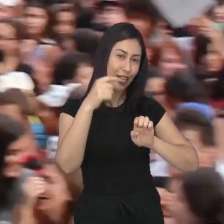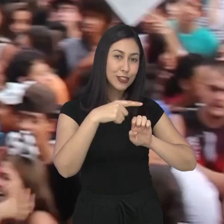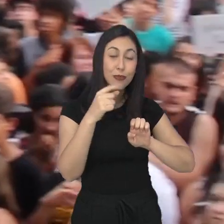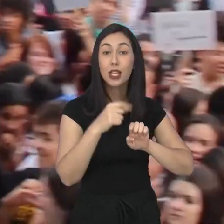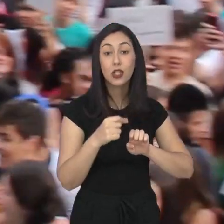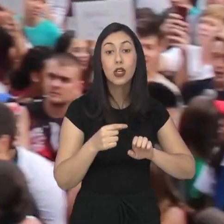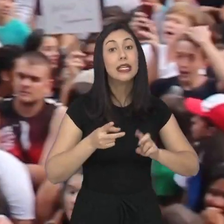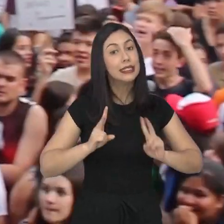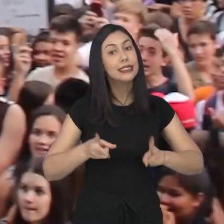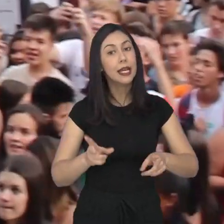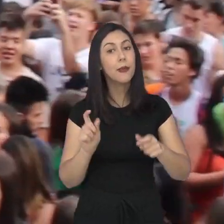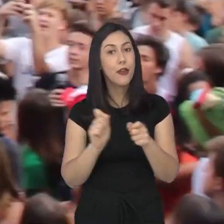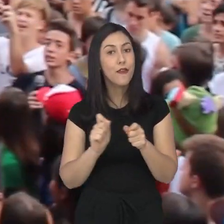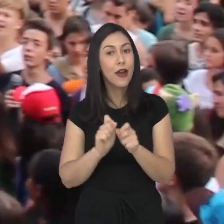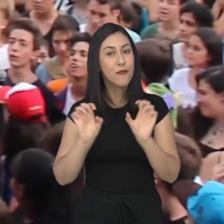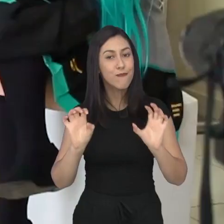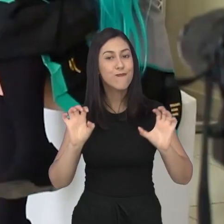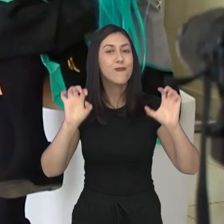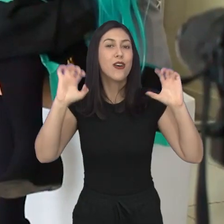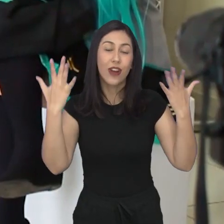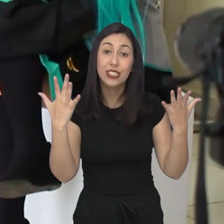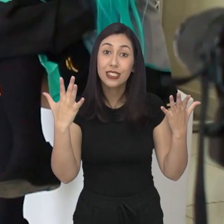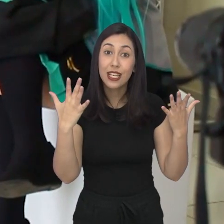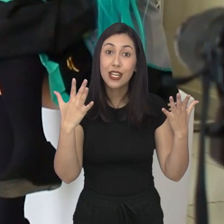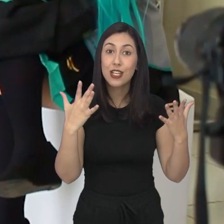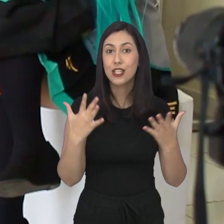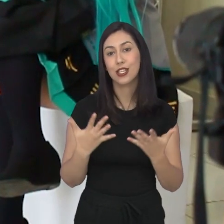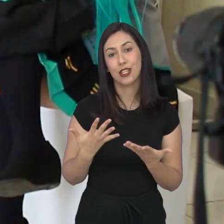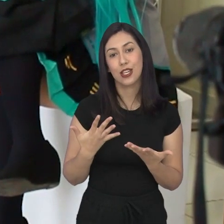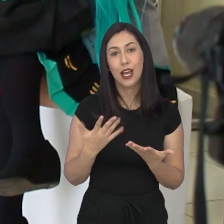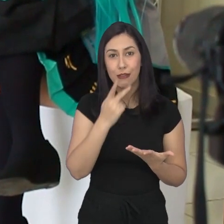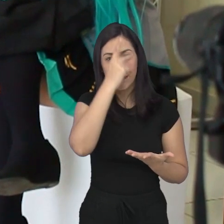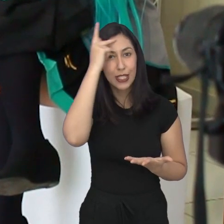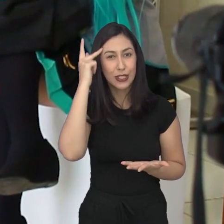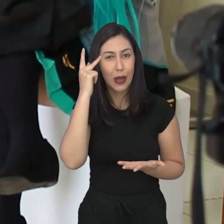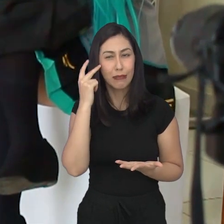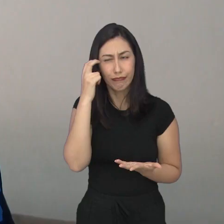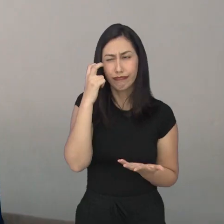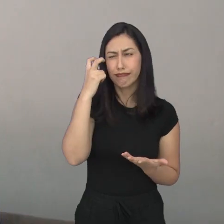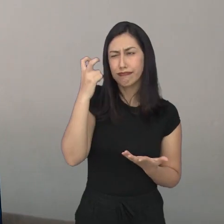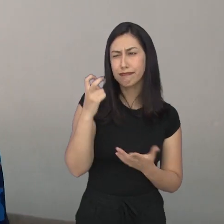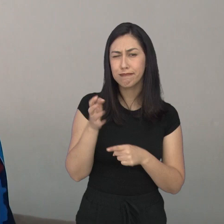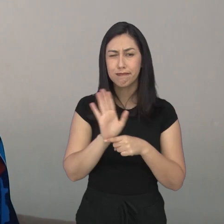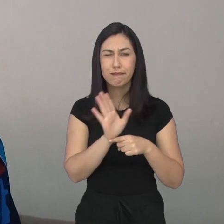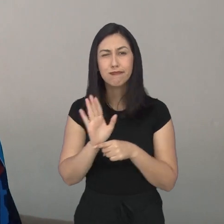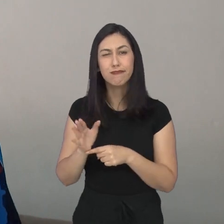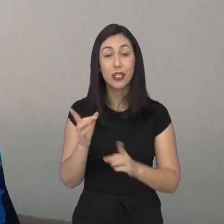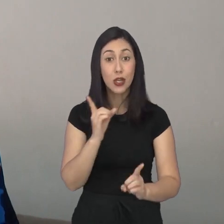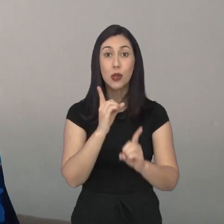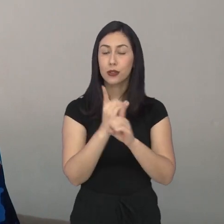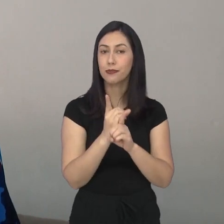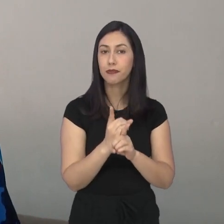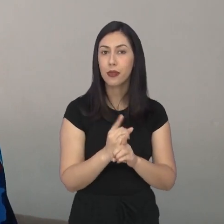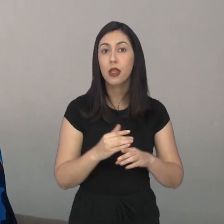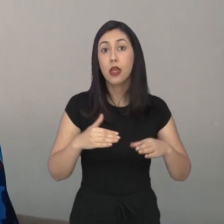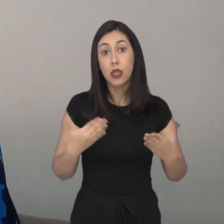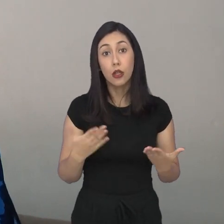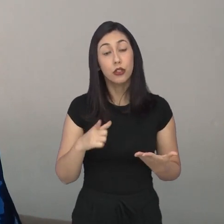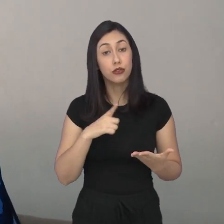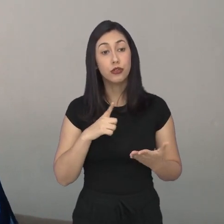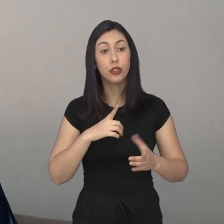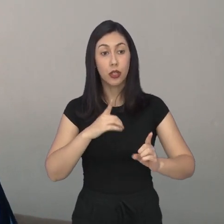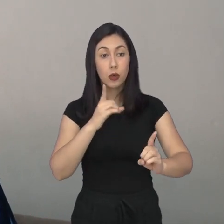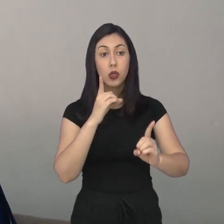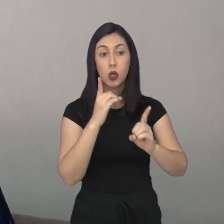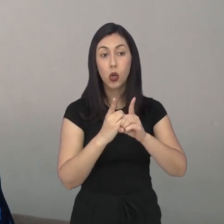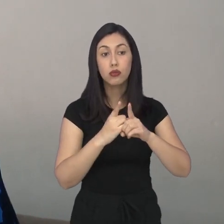Ele realiza todos os anos um evento que já se tornou o ponto de encontro entre os nerds. Com essa evolução, a gente tinha alguns